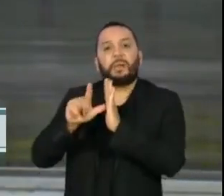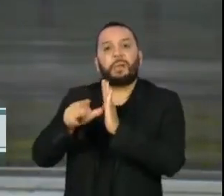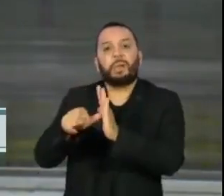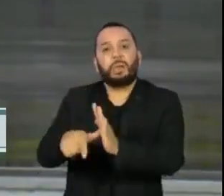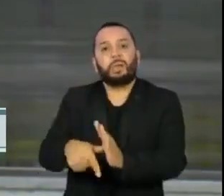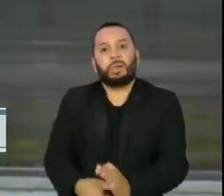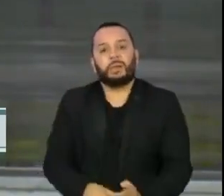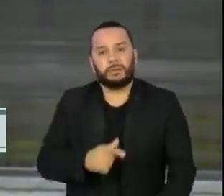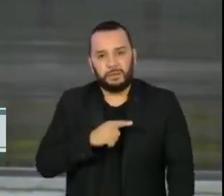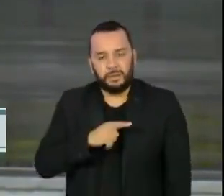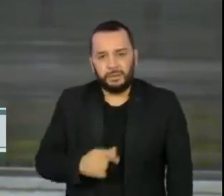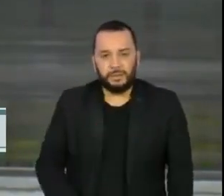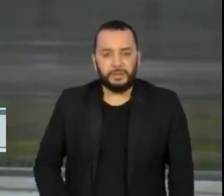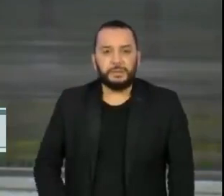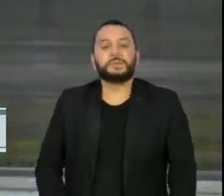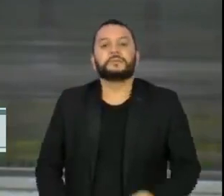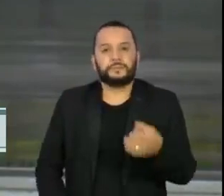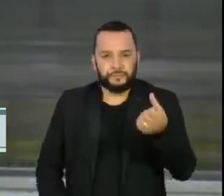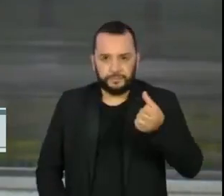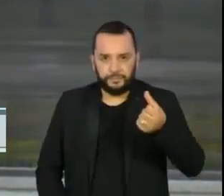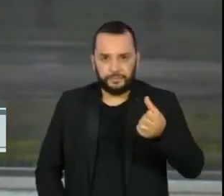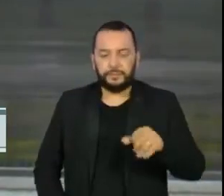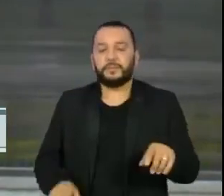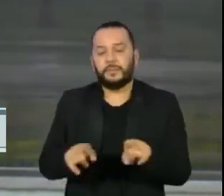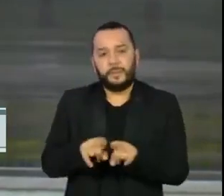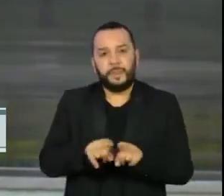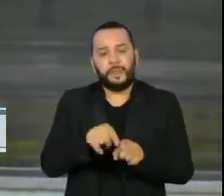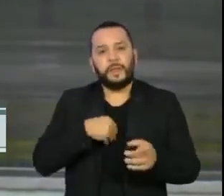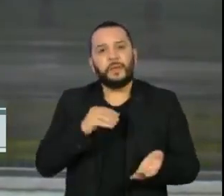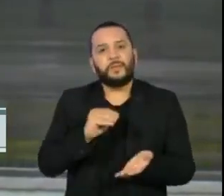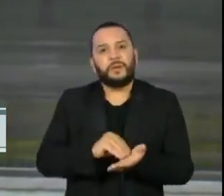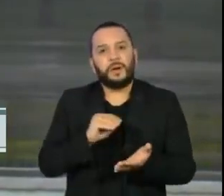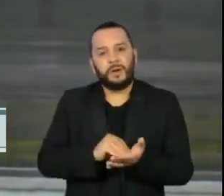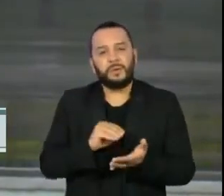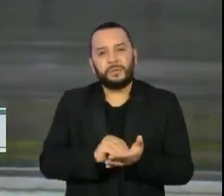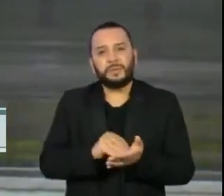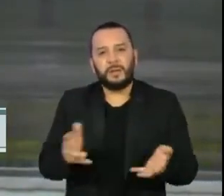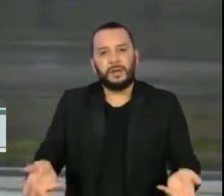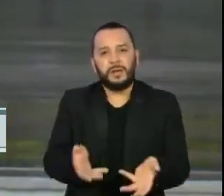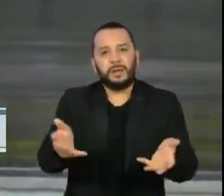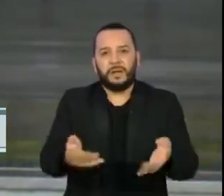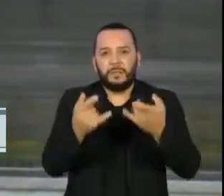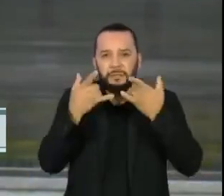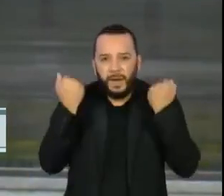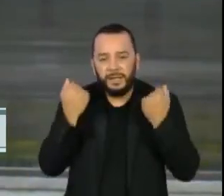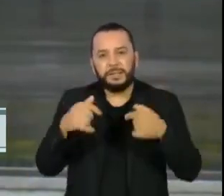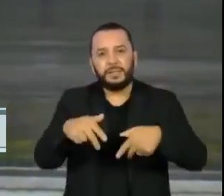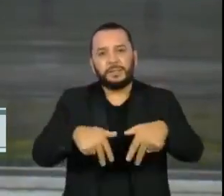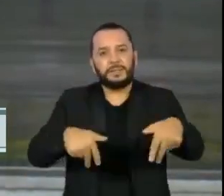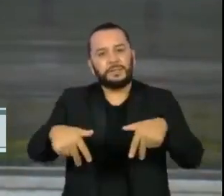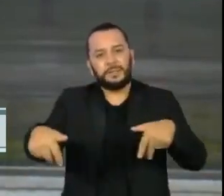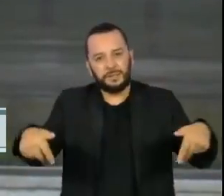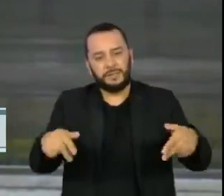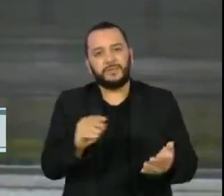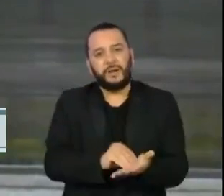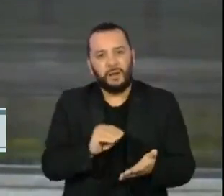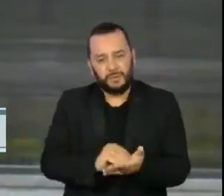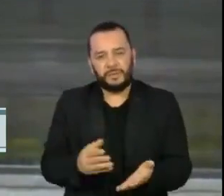Butantan. Sexto, a falta de apoio ao uso de máscaras e distanciamento social.